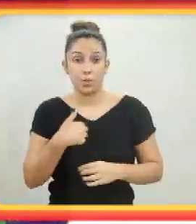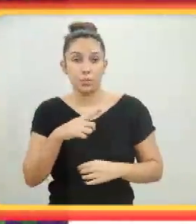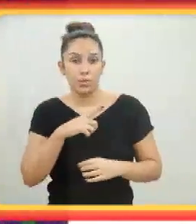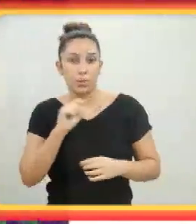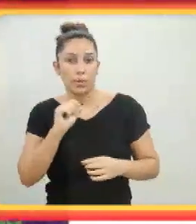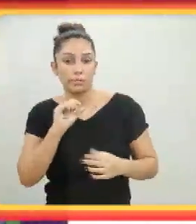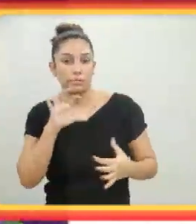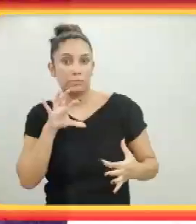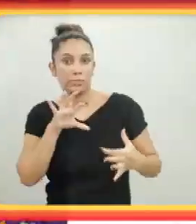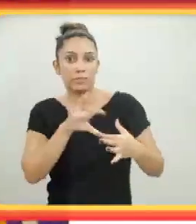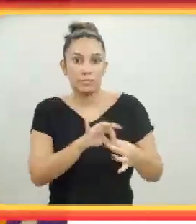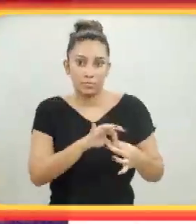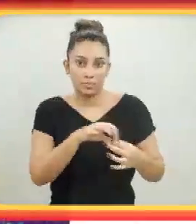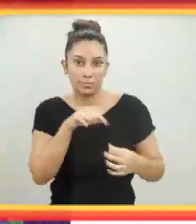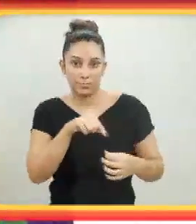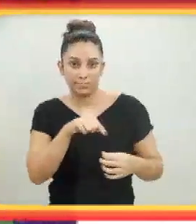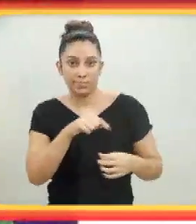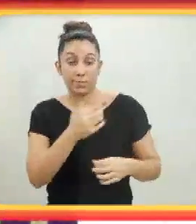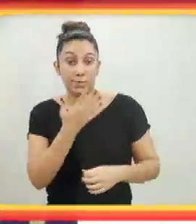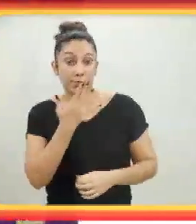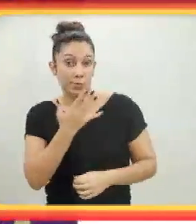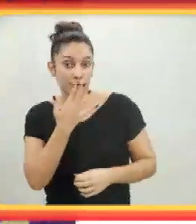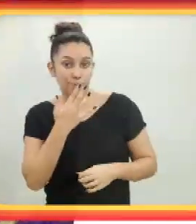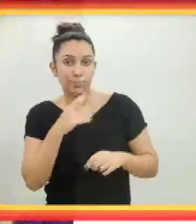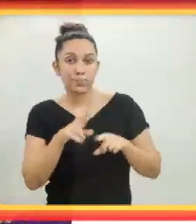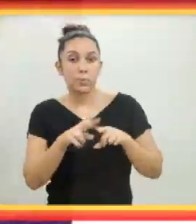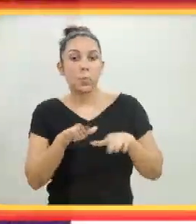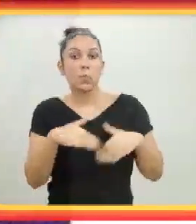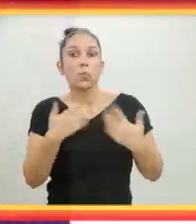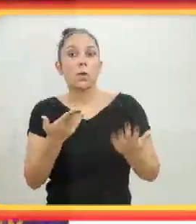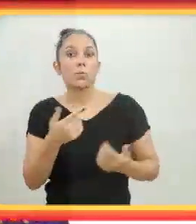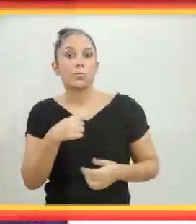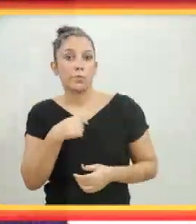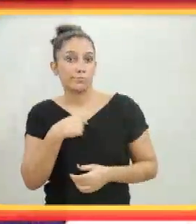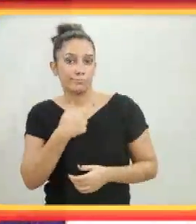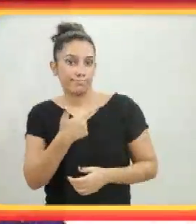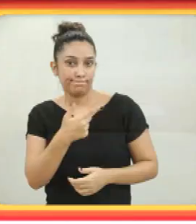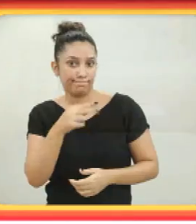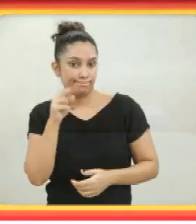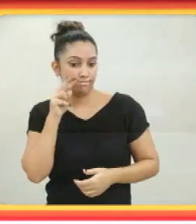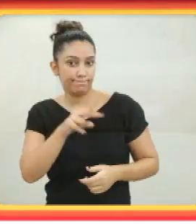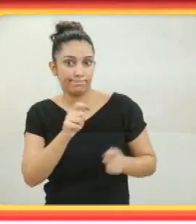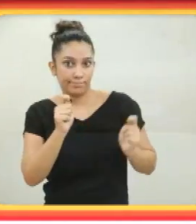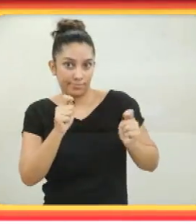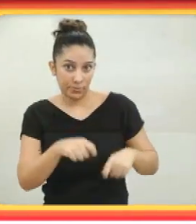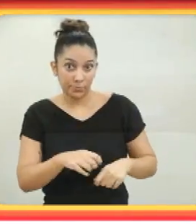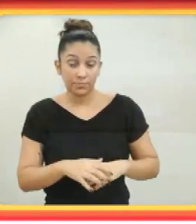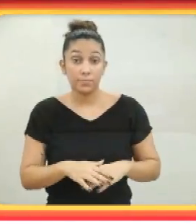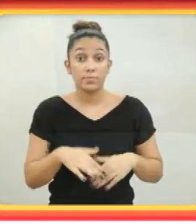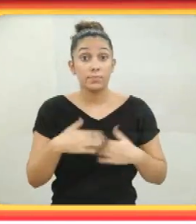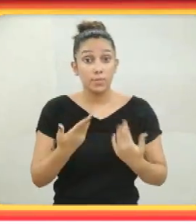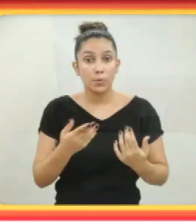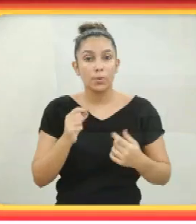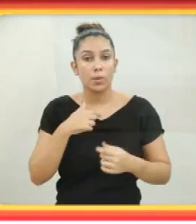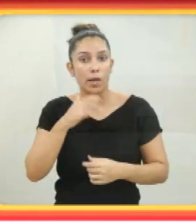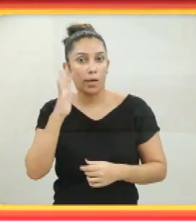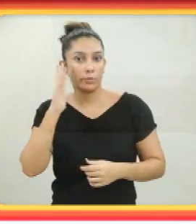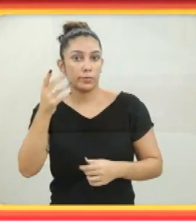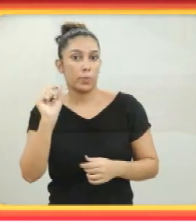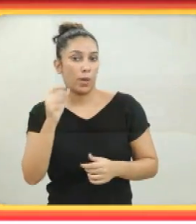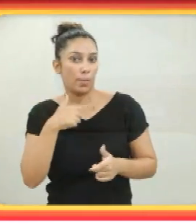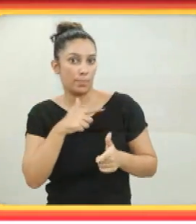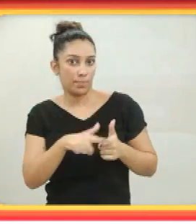cores às quais eu não tenho acesso. Isso eu resolvo o problema colocando